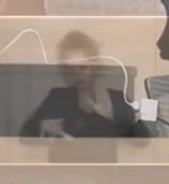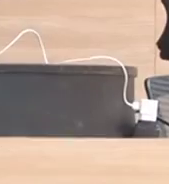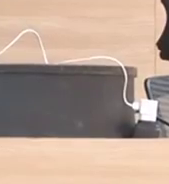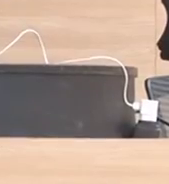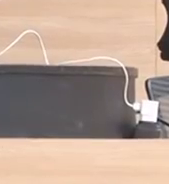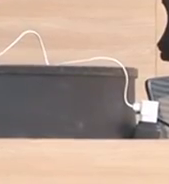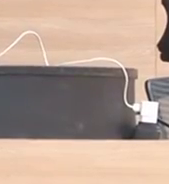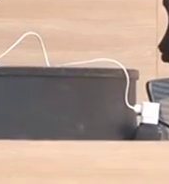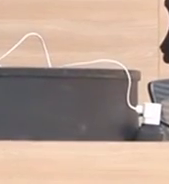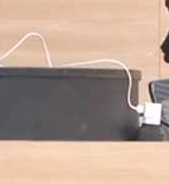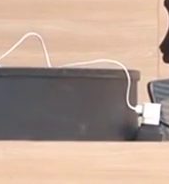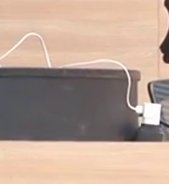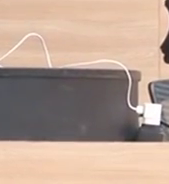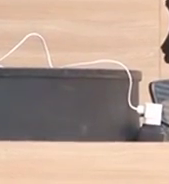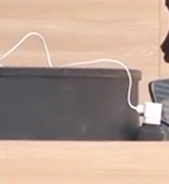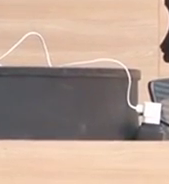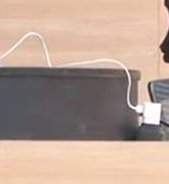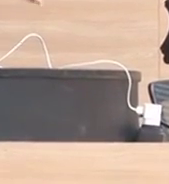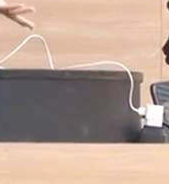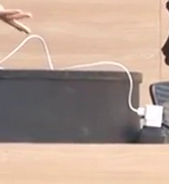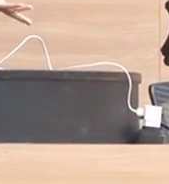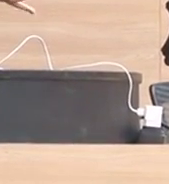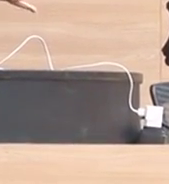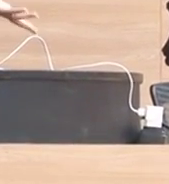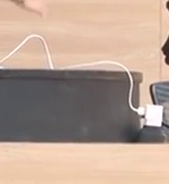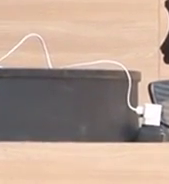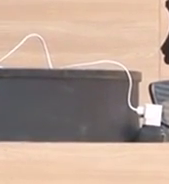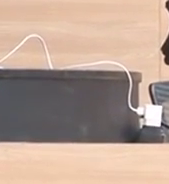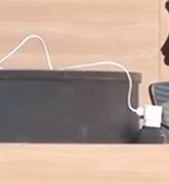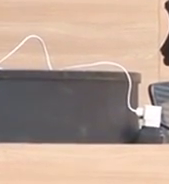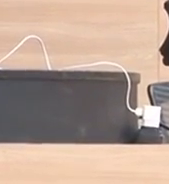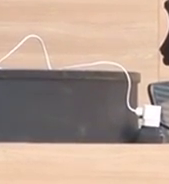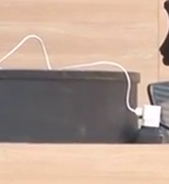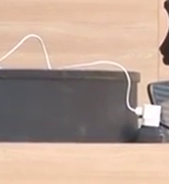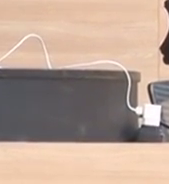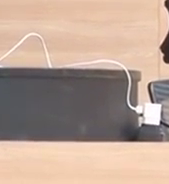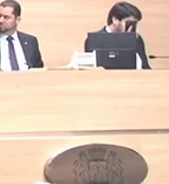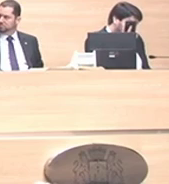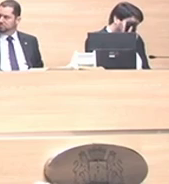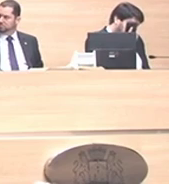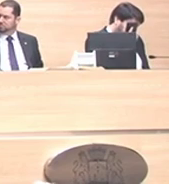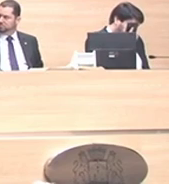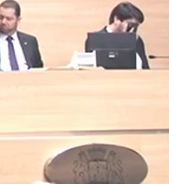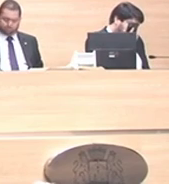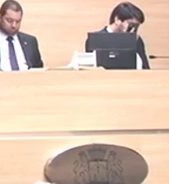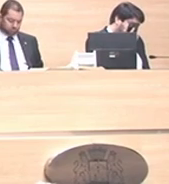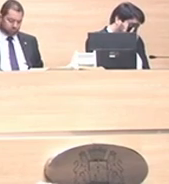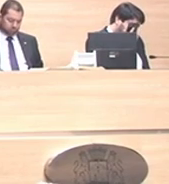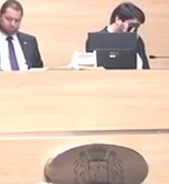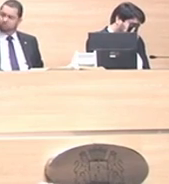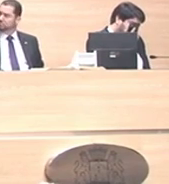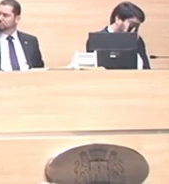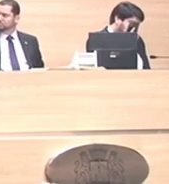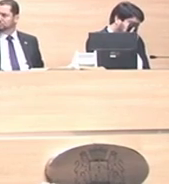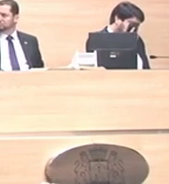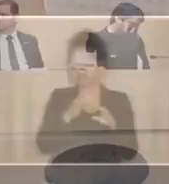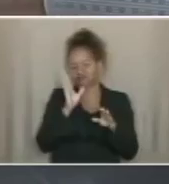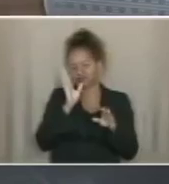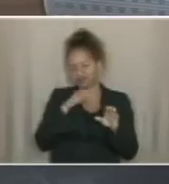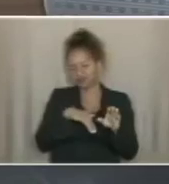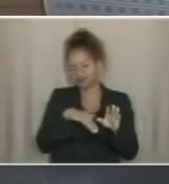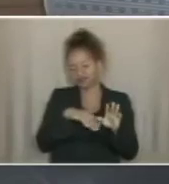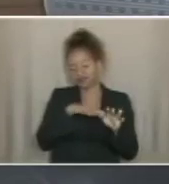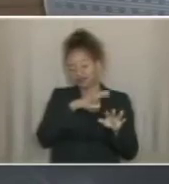legislativa. Michele Collins também comentou a concessão de auxílio emergencial às famílias mais afetadas neste período chuvoso.